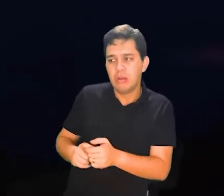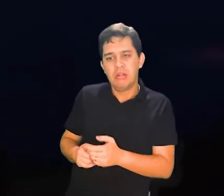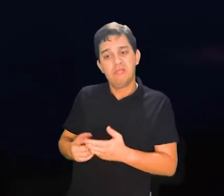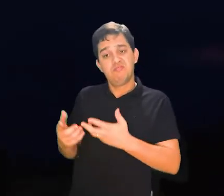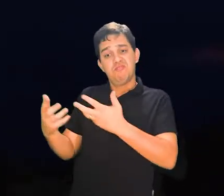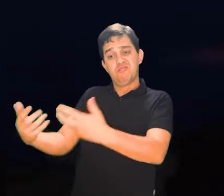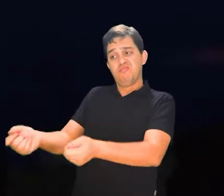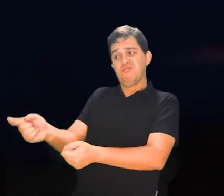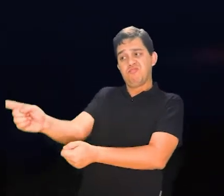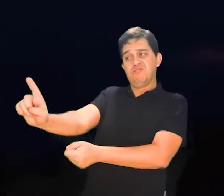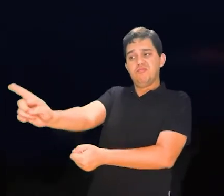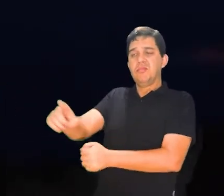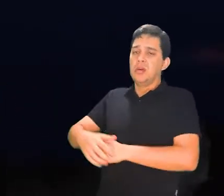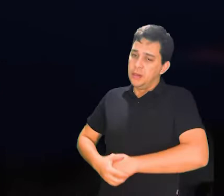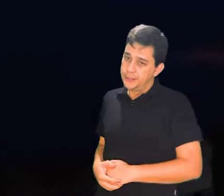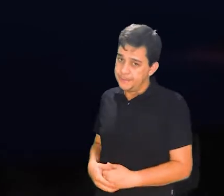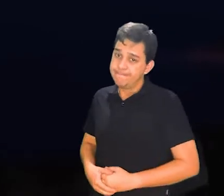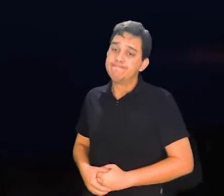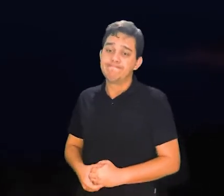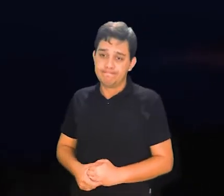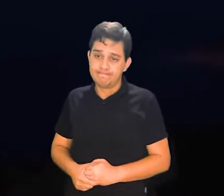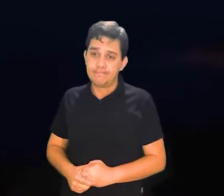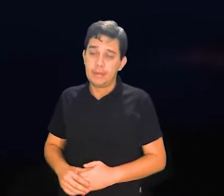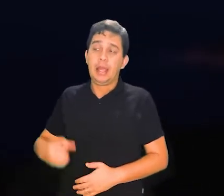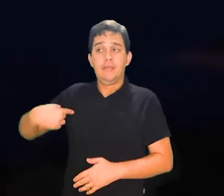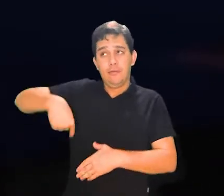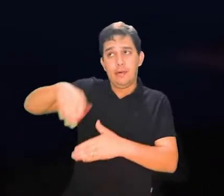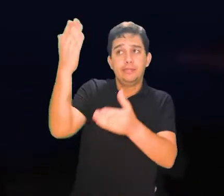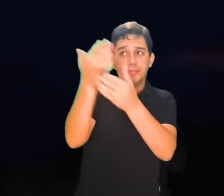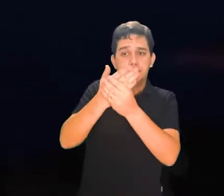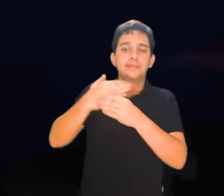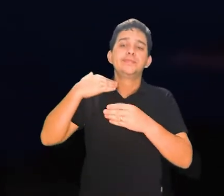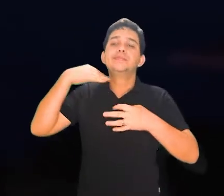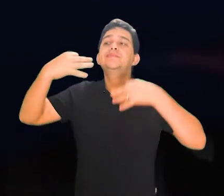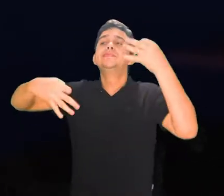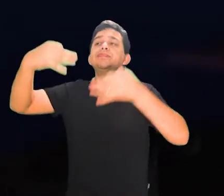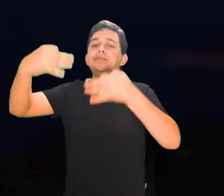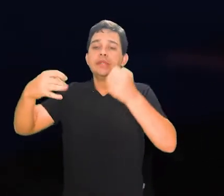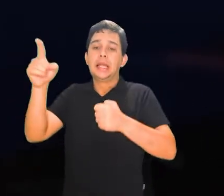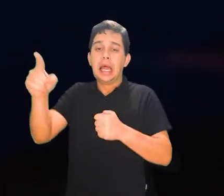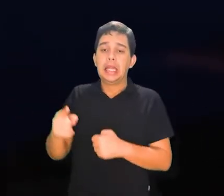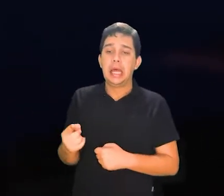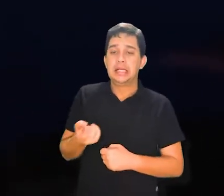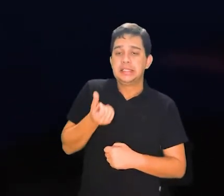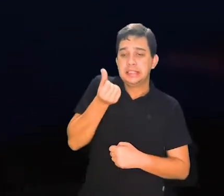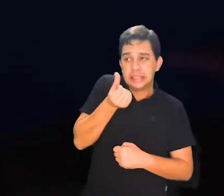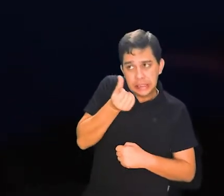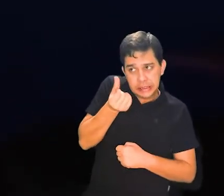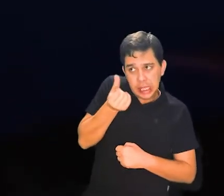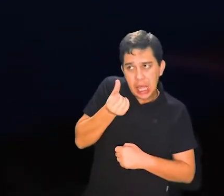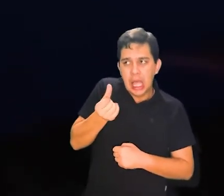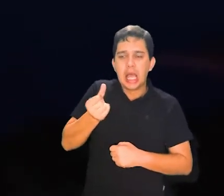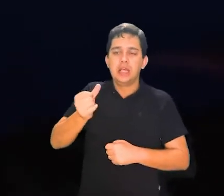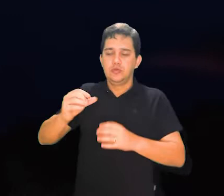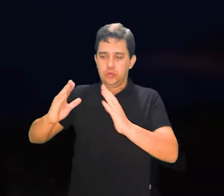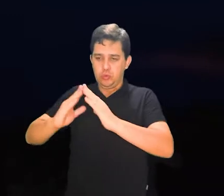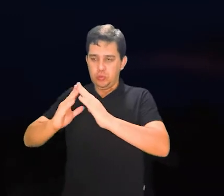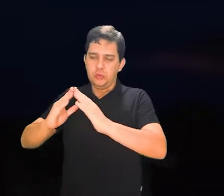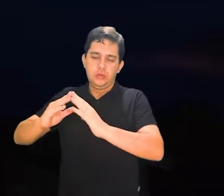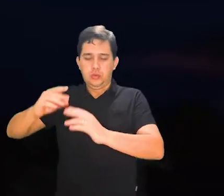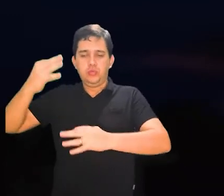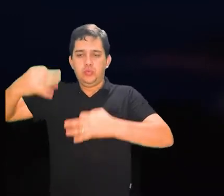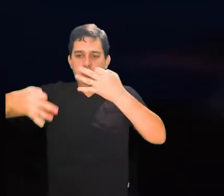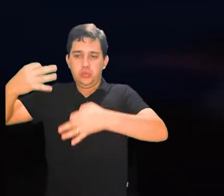de administração, mas que a devolução, se tiver sido feita por meio eletrônico,